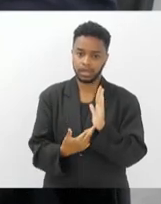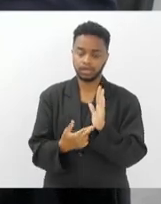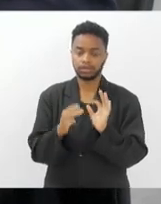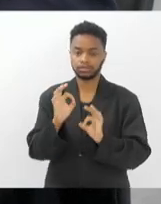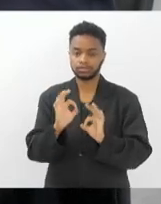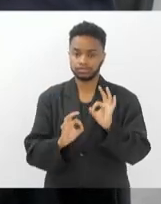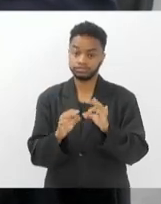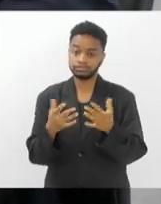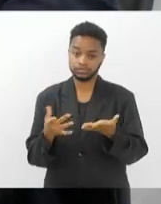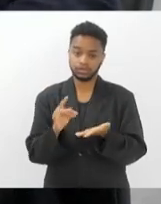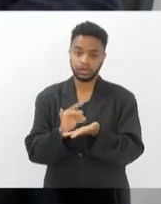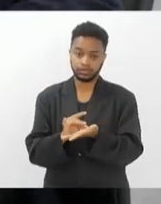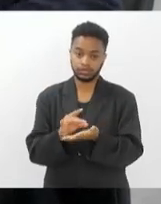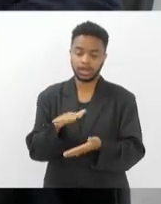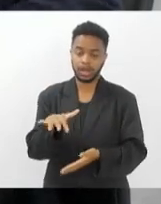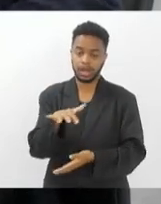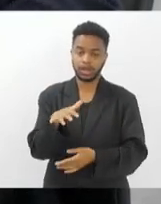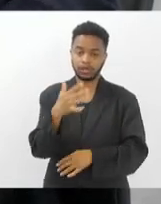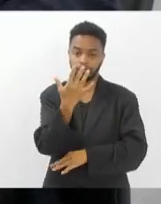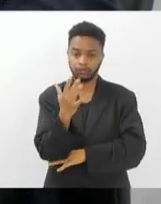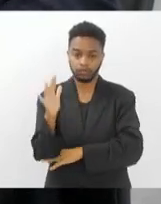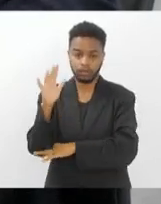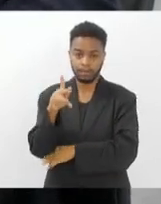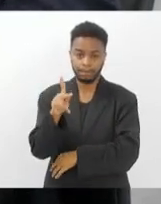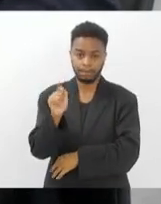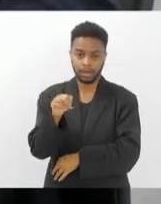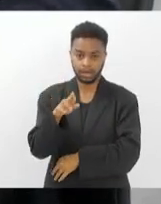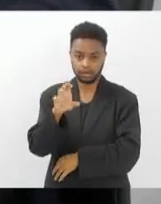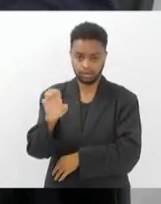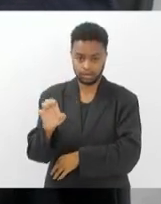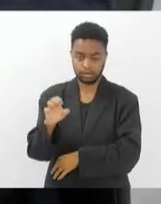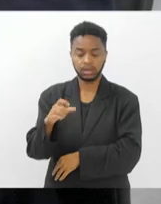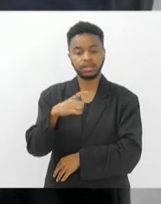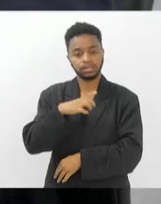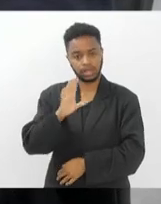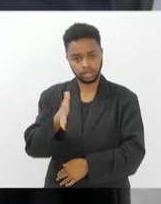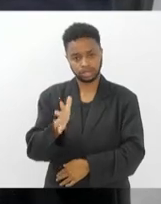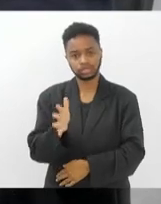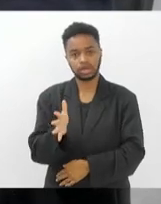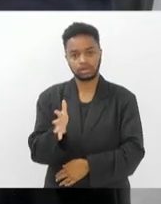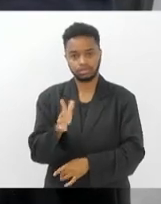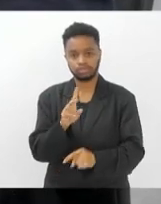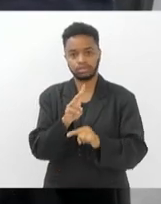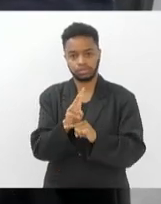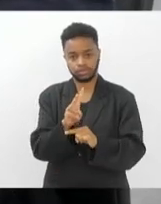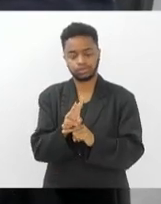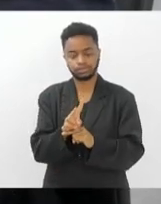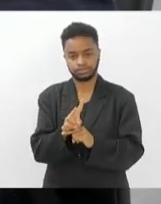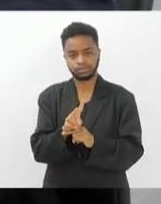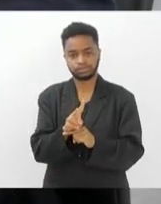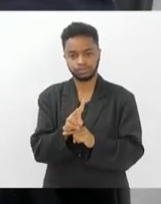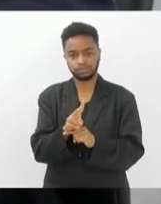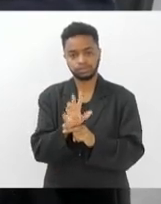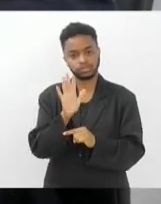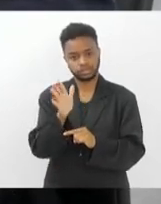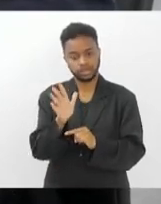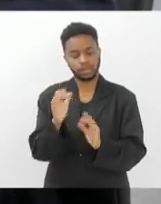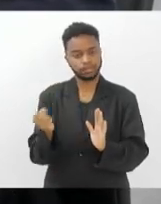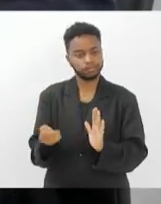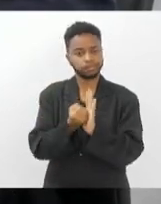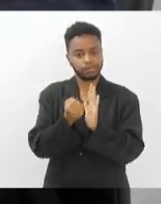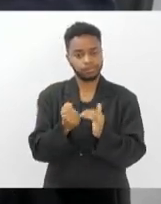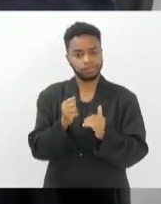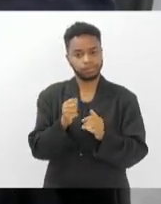de fato, a área da floresta, do parque, ela já é tombada e preservada por